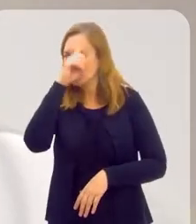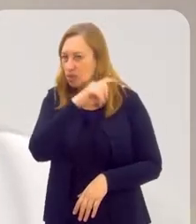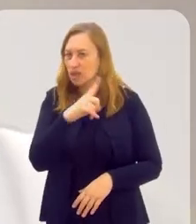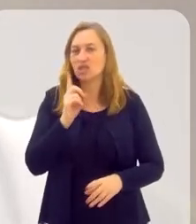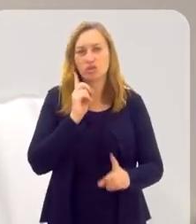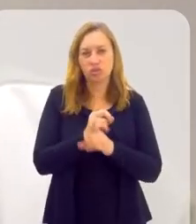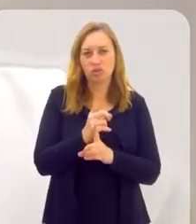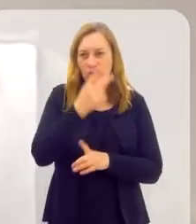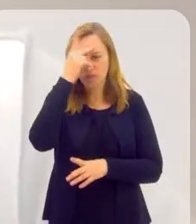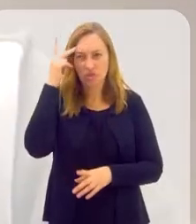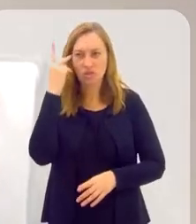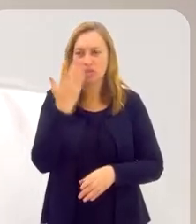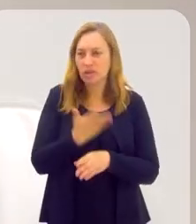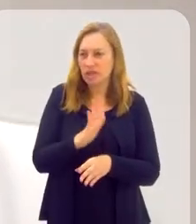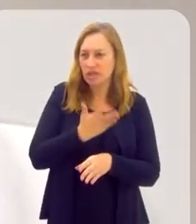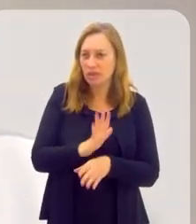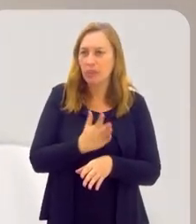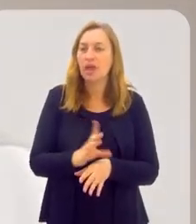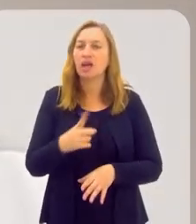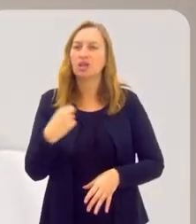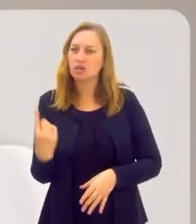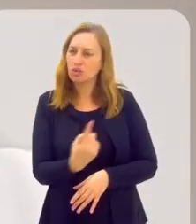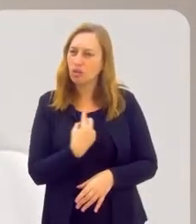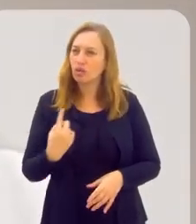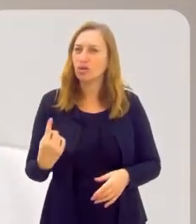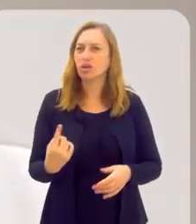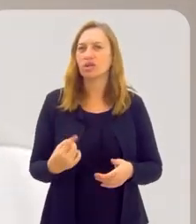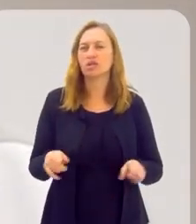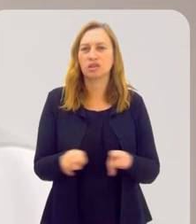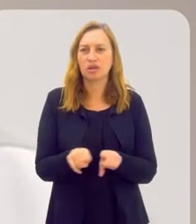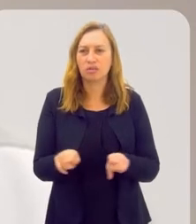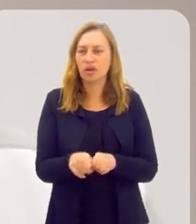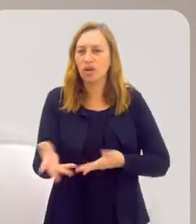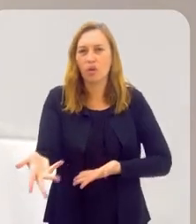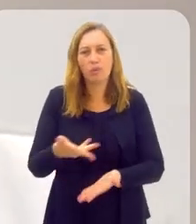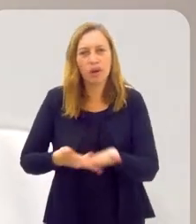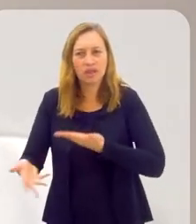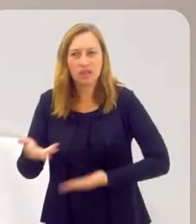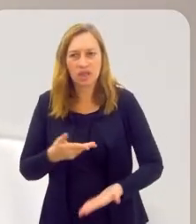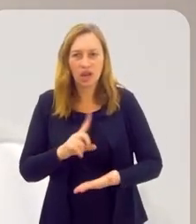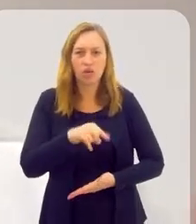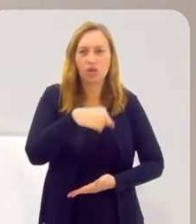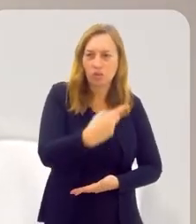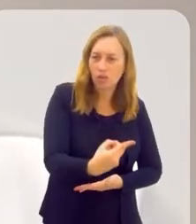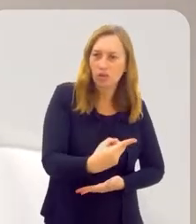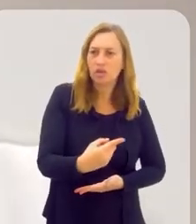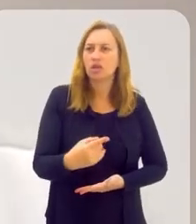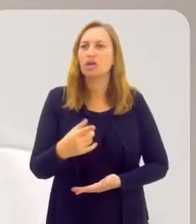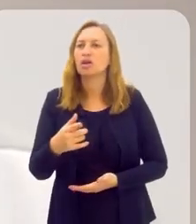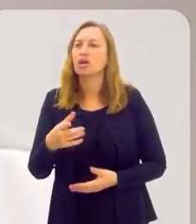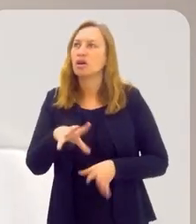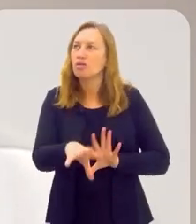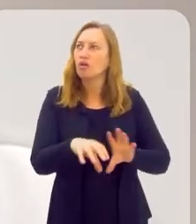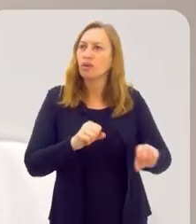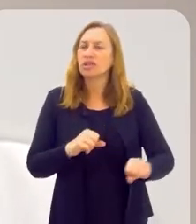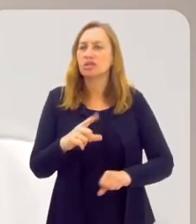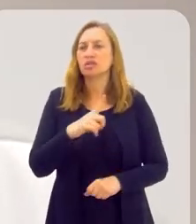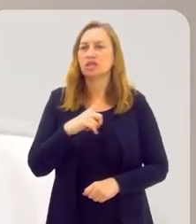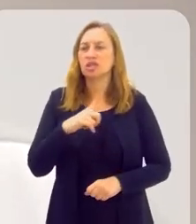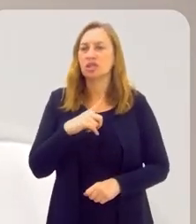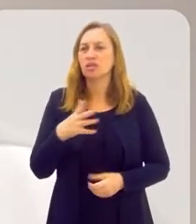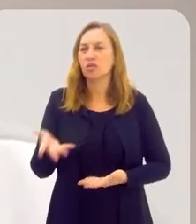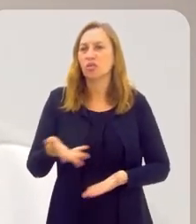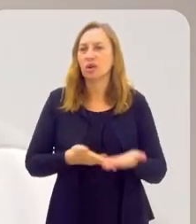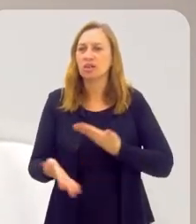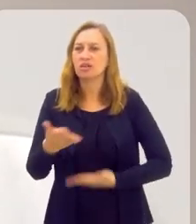onde se sintam bem. E, portanto, cabe-nos a nós também ir partilhando umas coisas com outras. Eu ainda há pouco estive numa formação